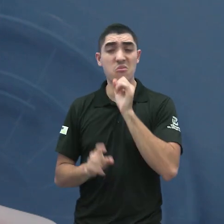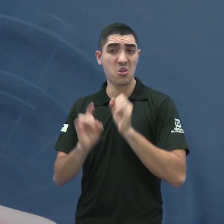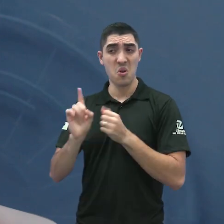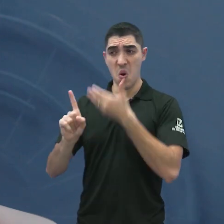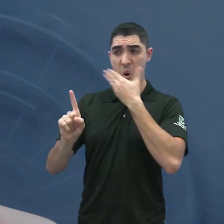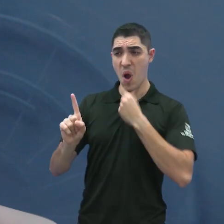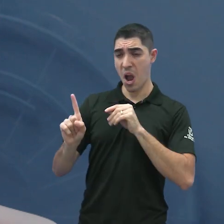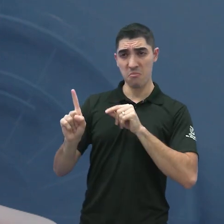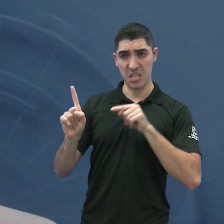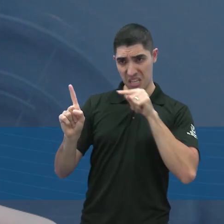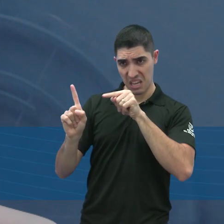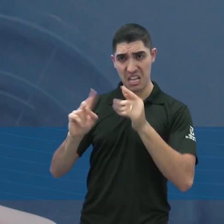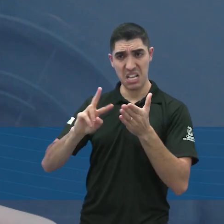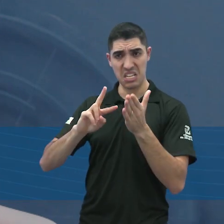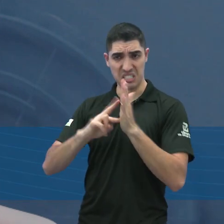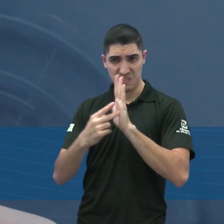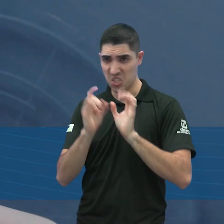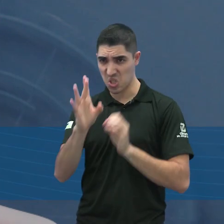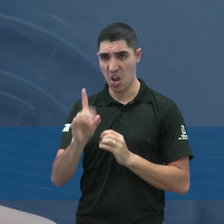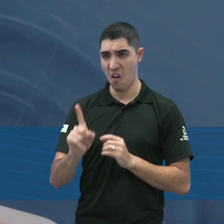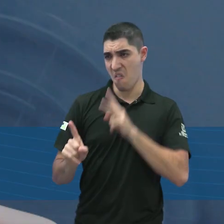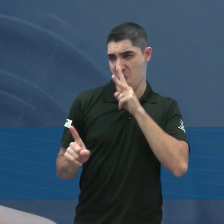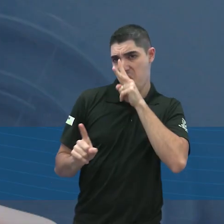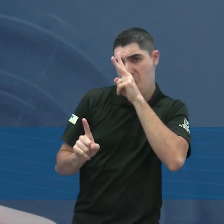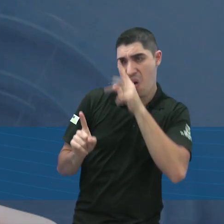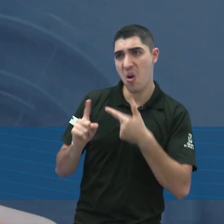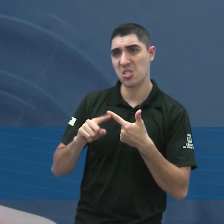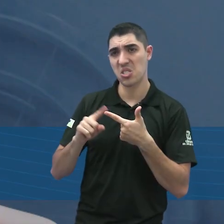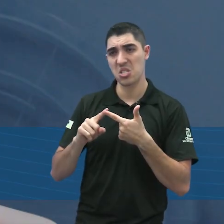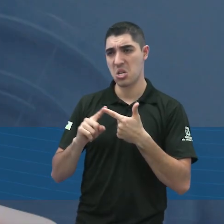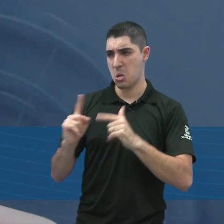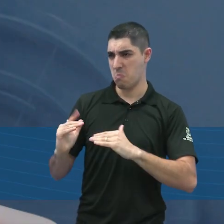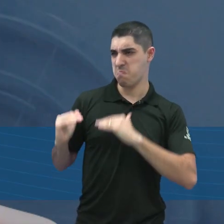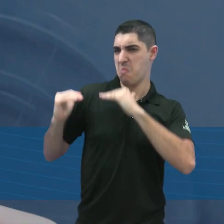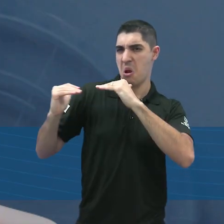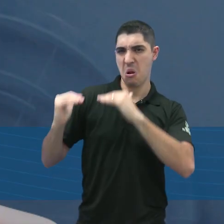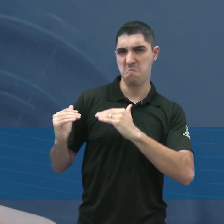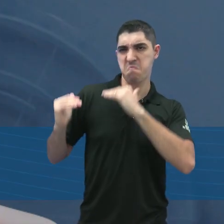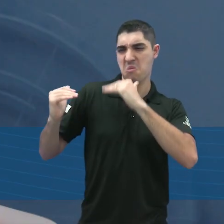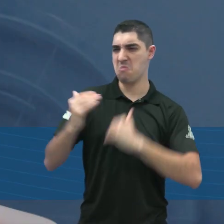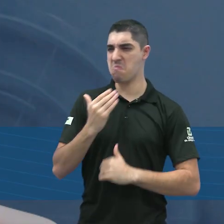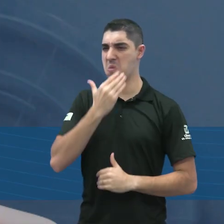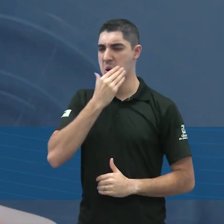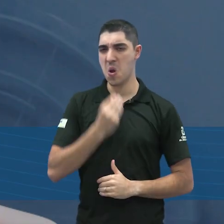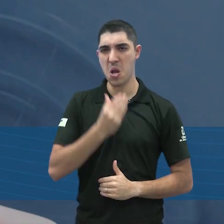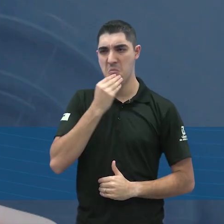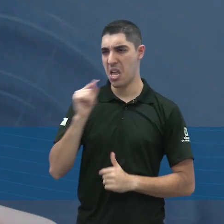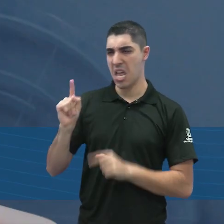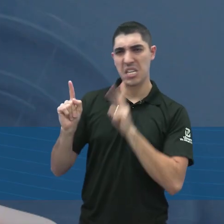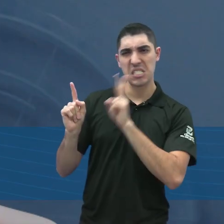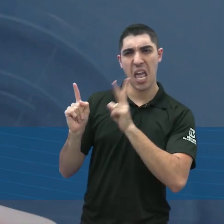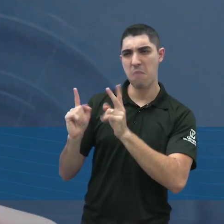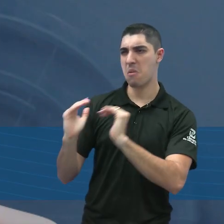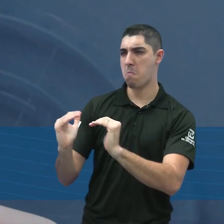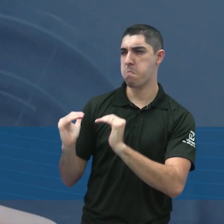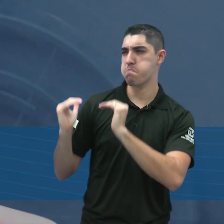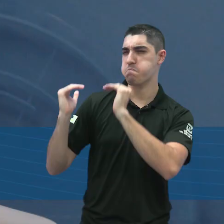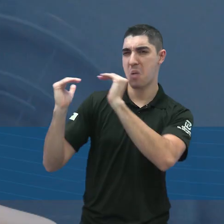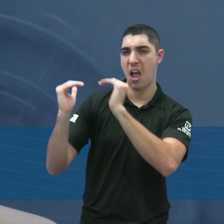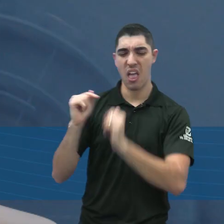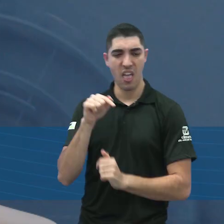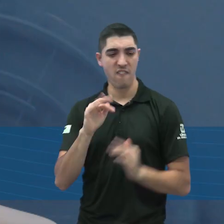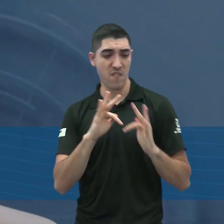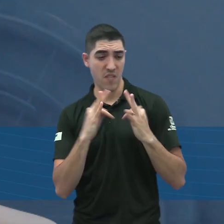força, o patriarca, onde exerce o tempo todo um nível de superioridade diante